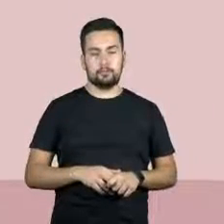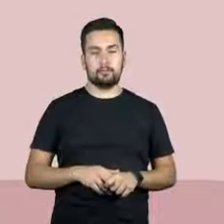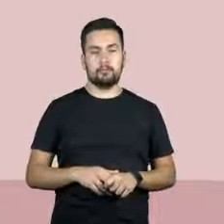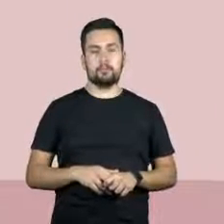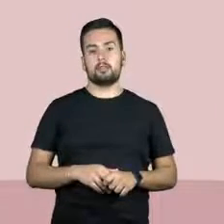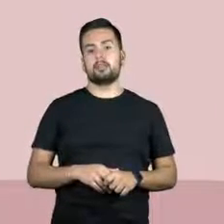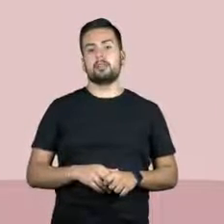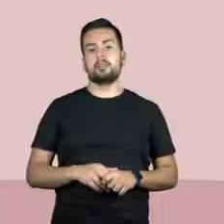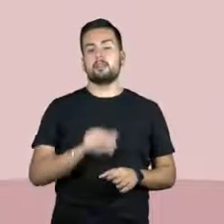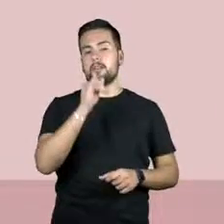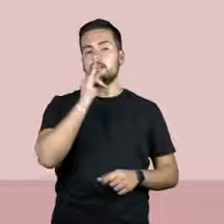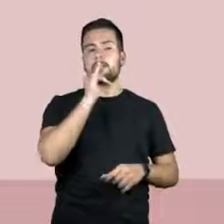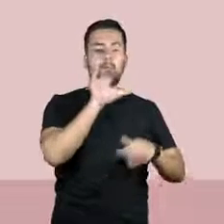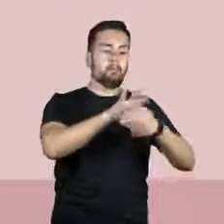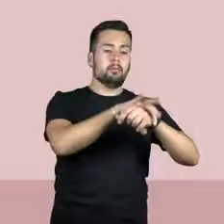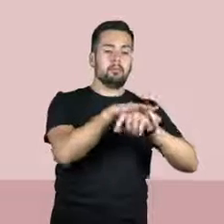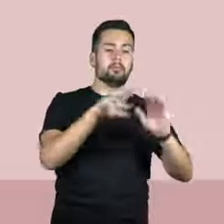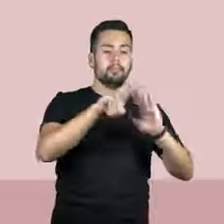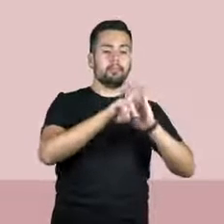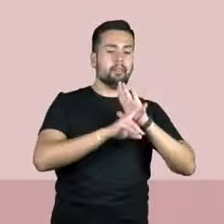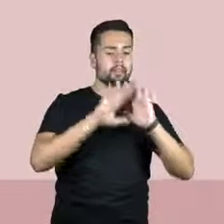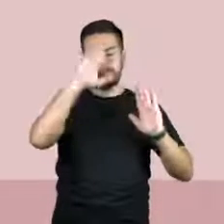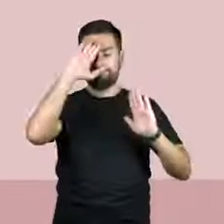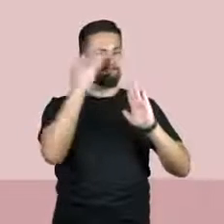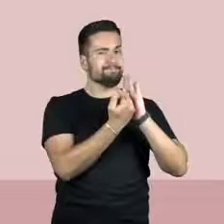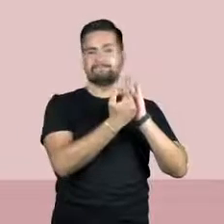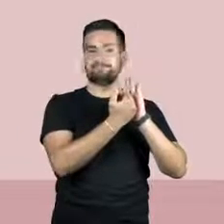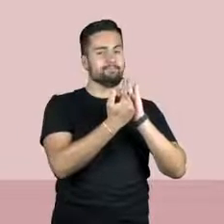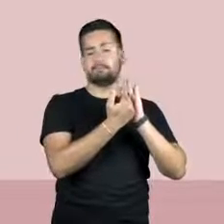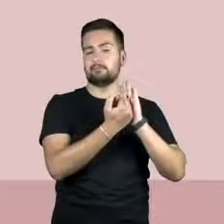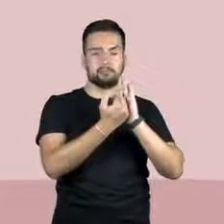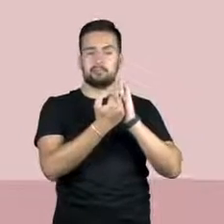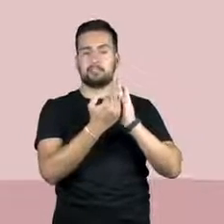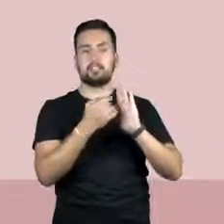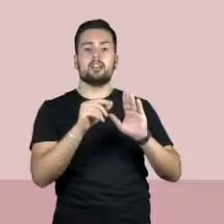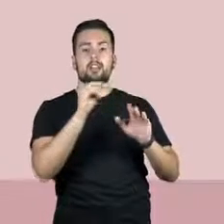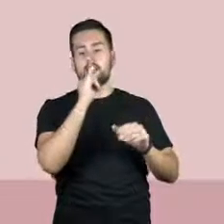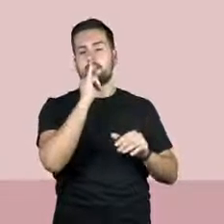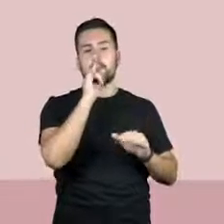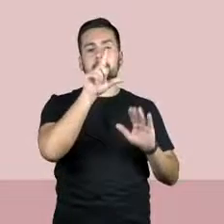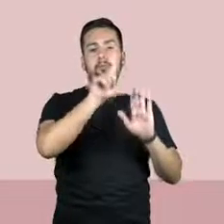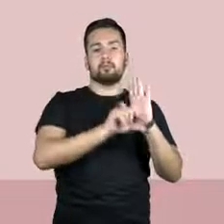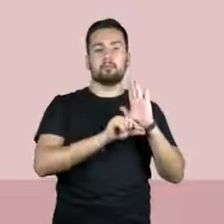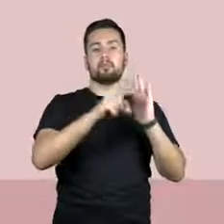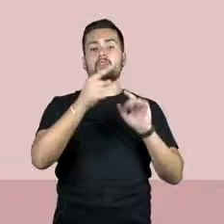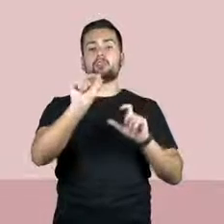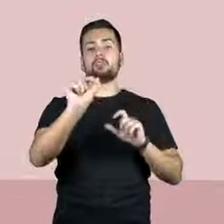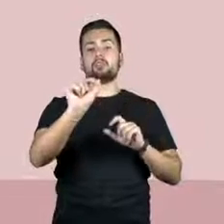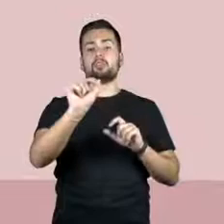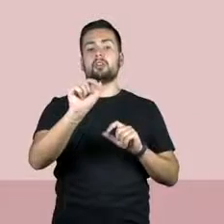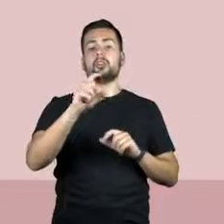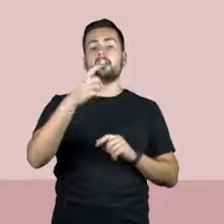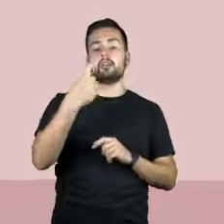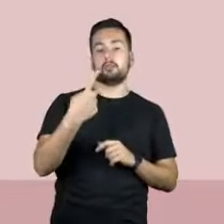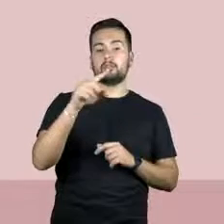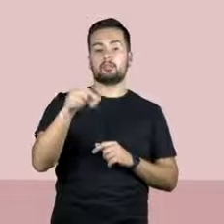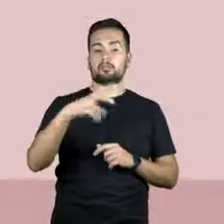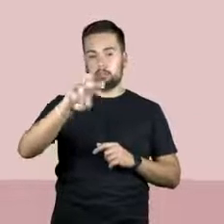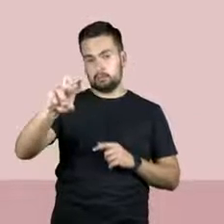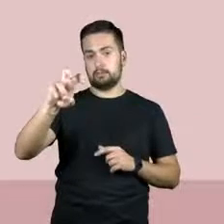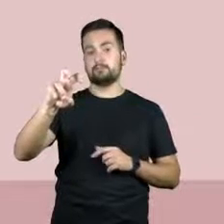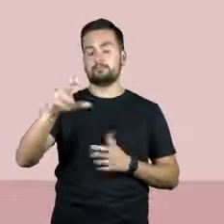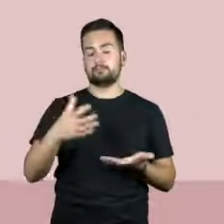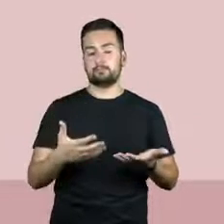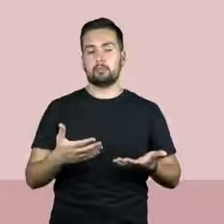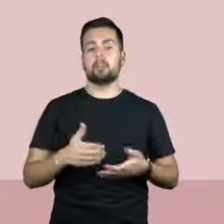a um fator de segurança de norma. Um fator de segurança, por exemplo, menor do que 1,5. E aí que nascem os métodos de estabilização, muitas